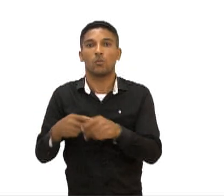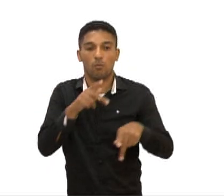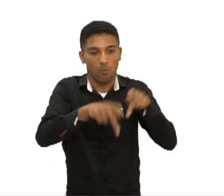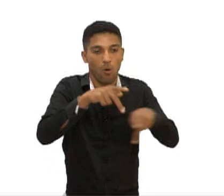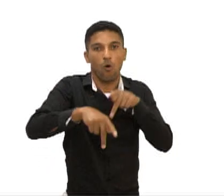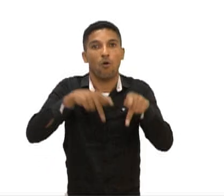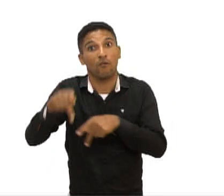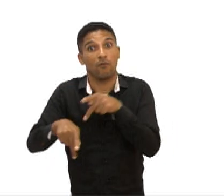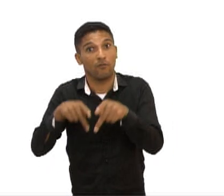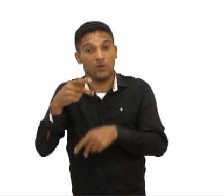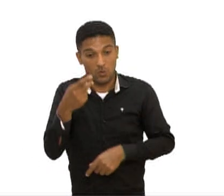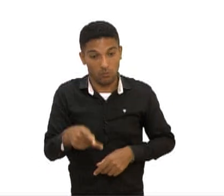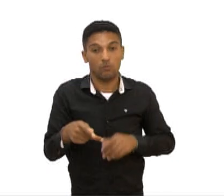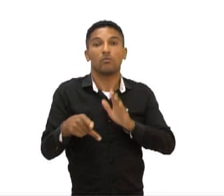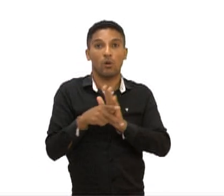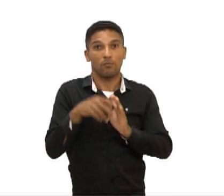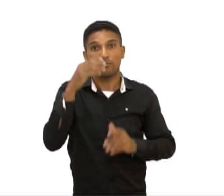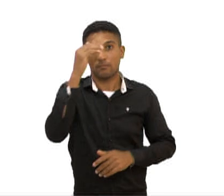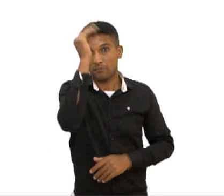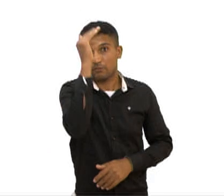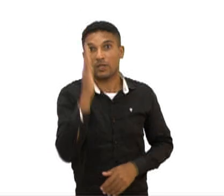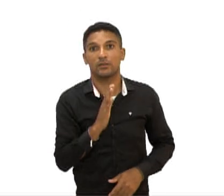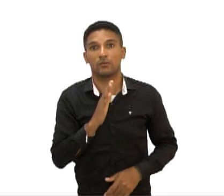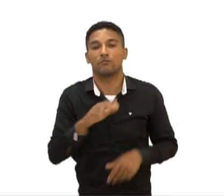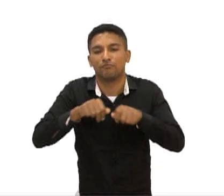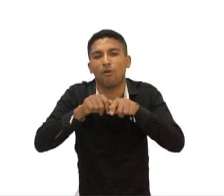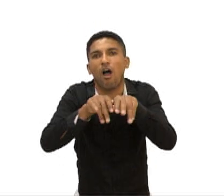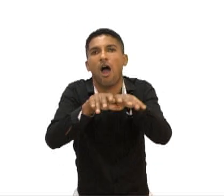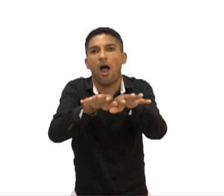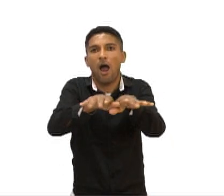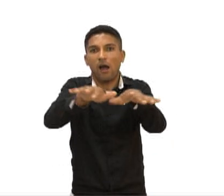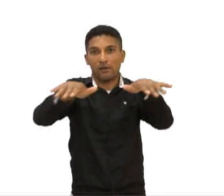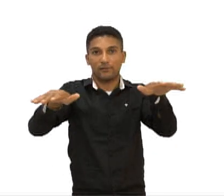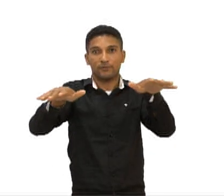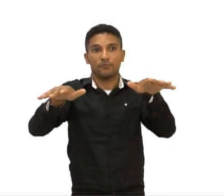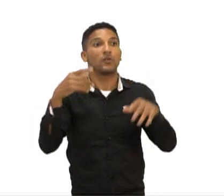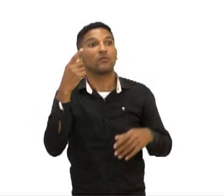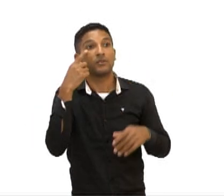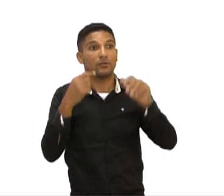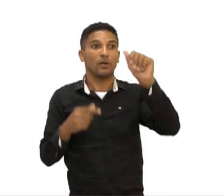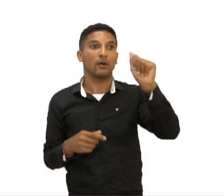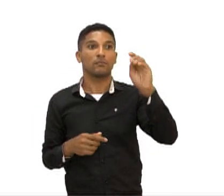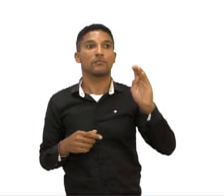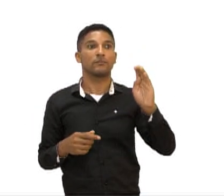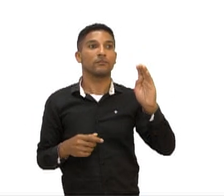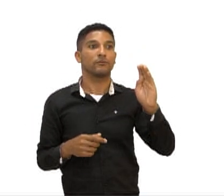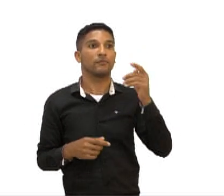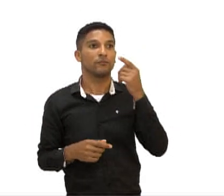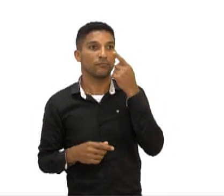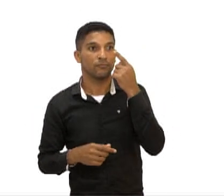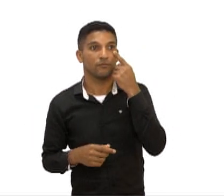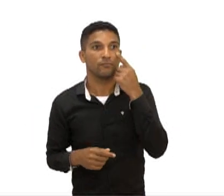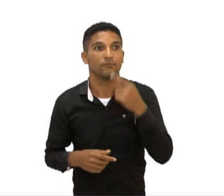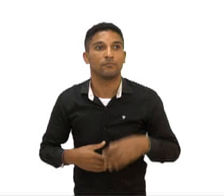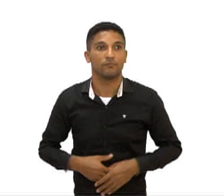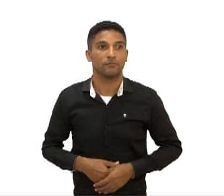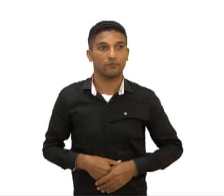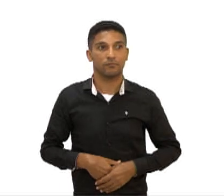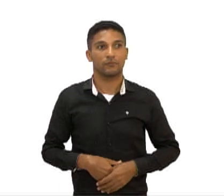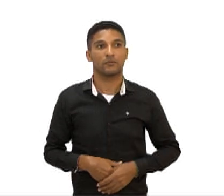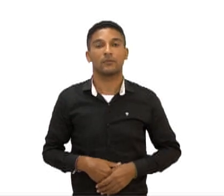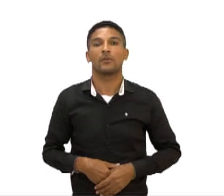praticada nas comemorações das festas juninas. Ou alternativa B, ser praticada nas